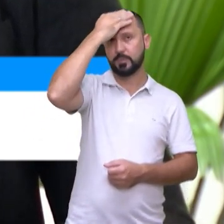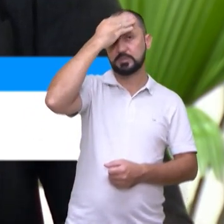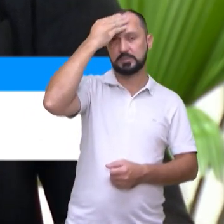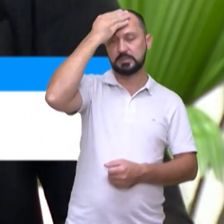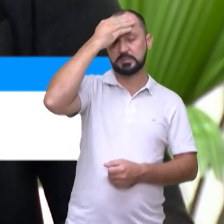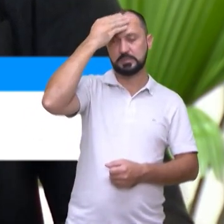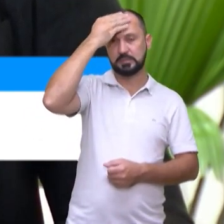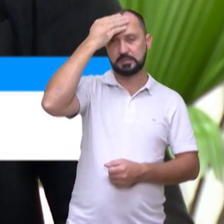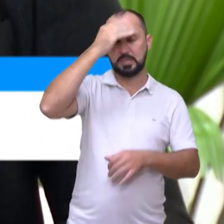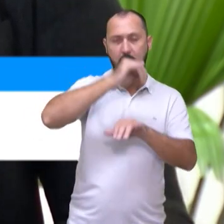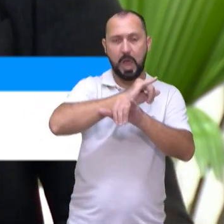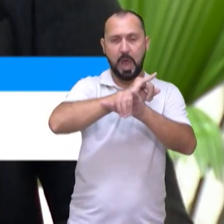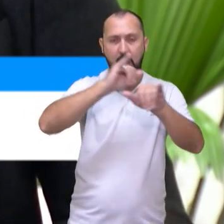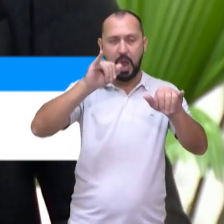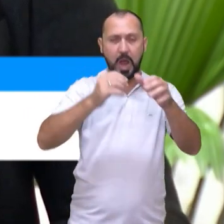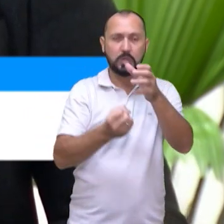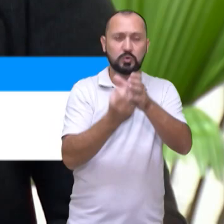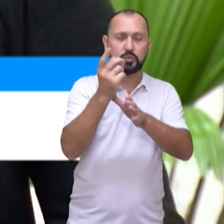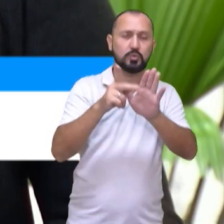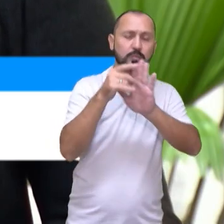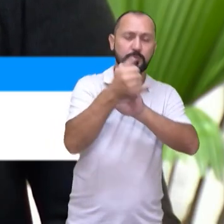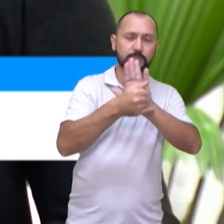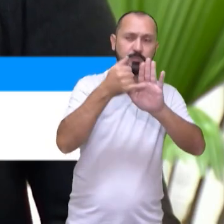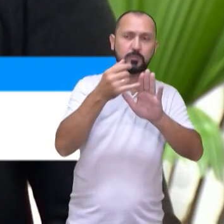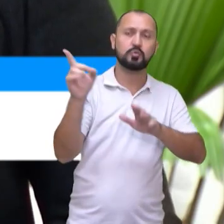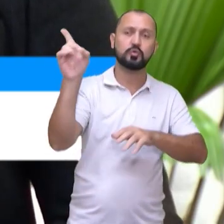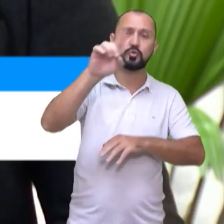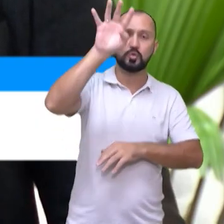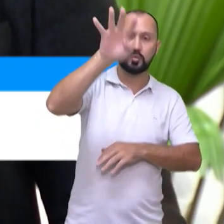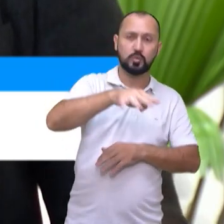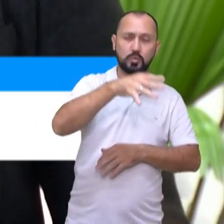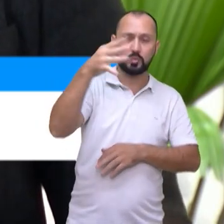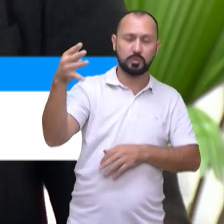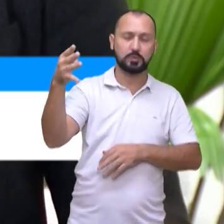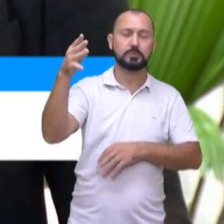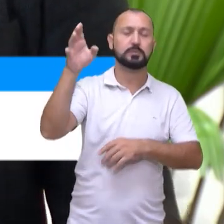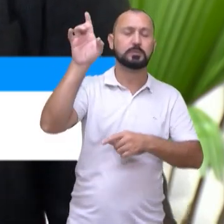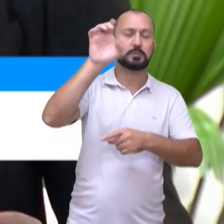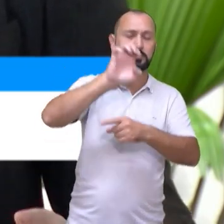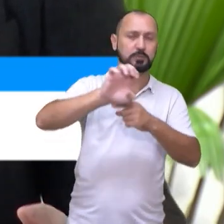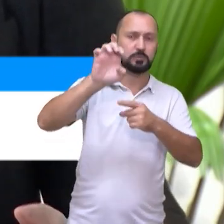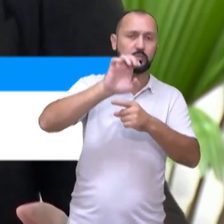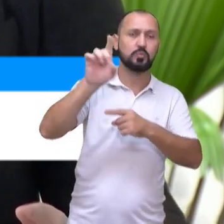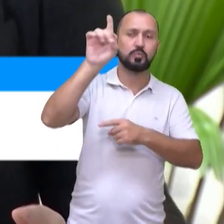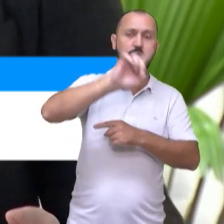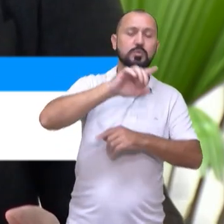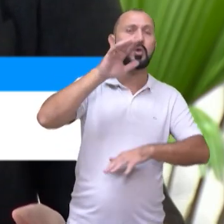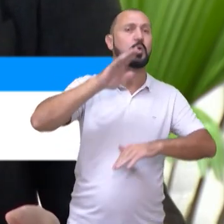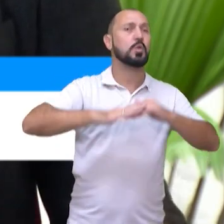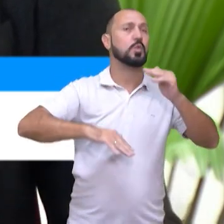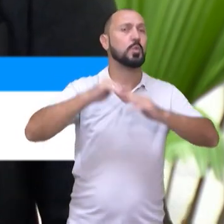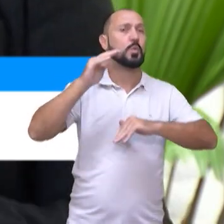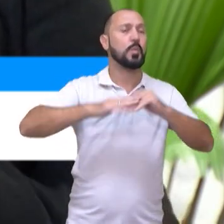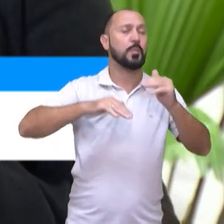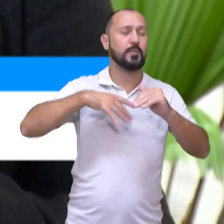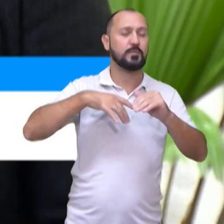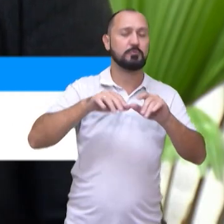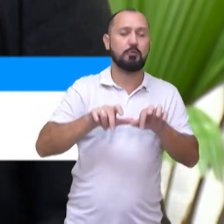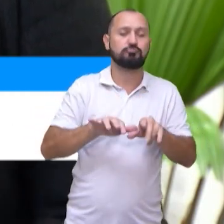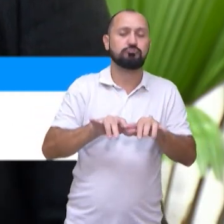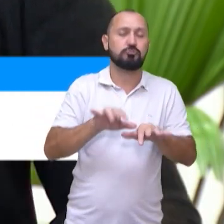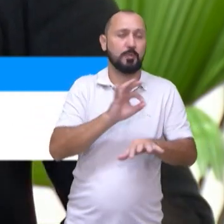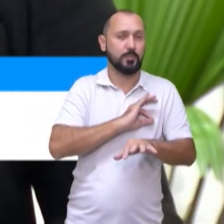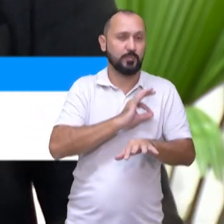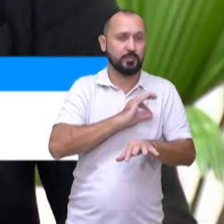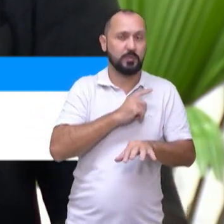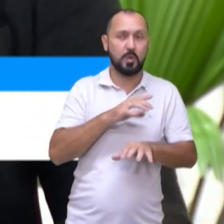a proposta que pretende incluir no calendário oficial de eventos do Estado o Dia do Escrivão de Polícia foi aprovada